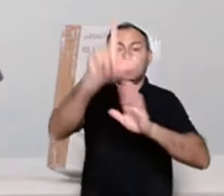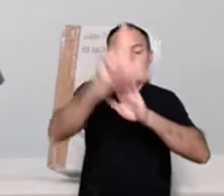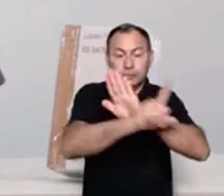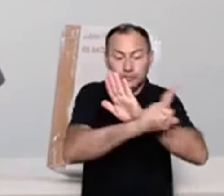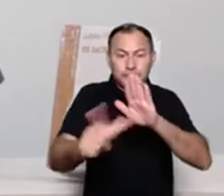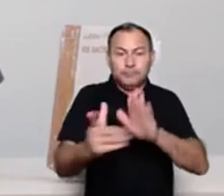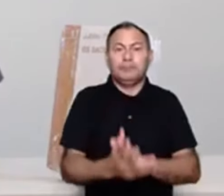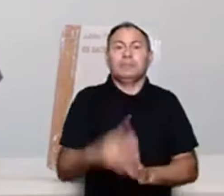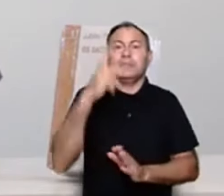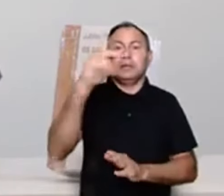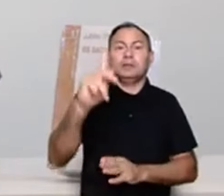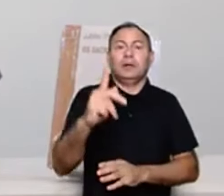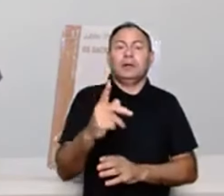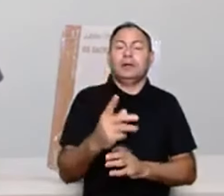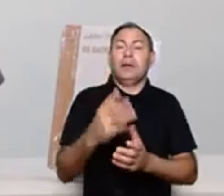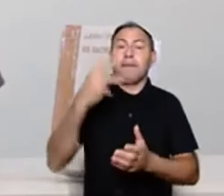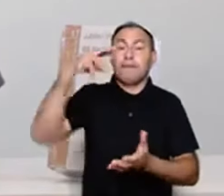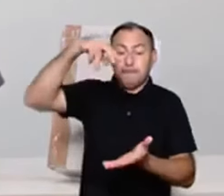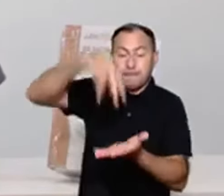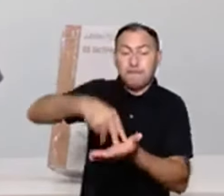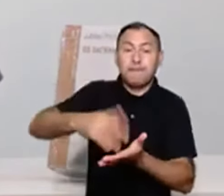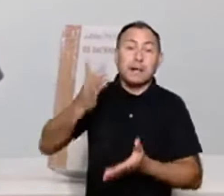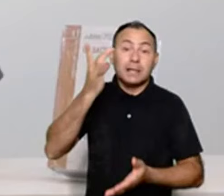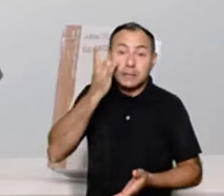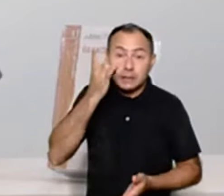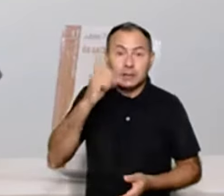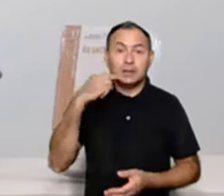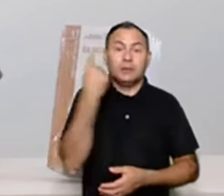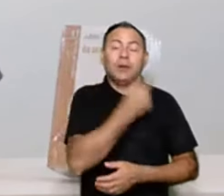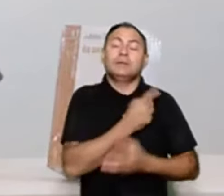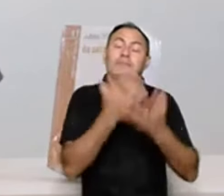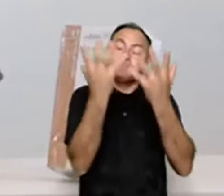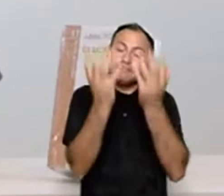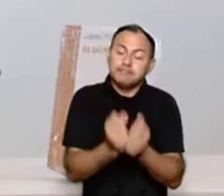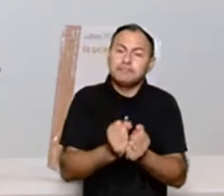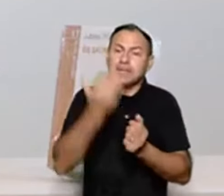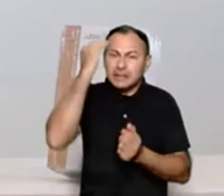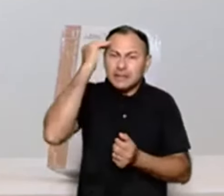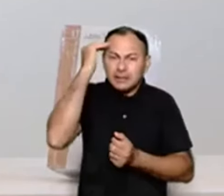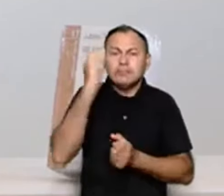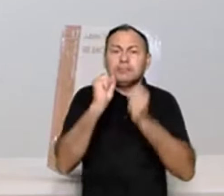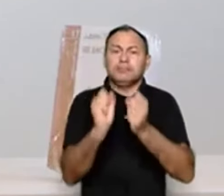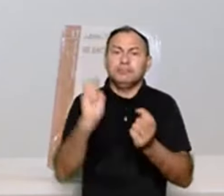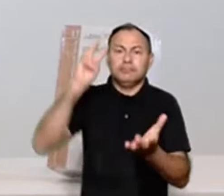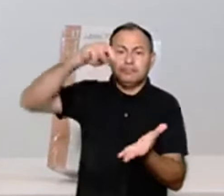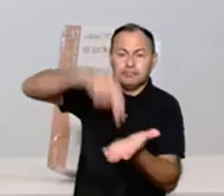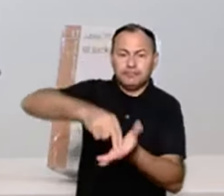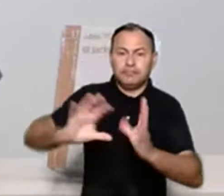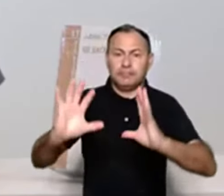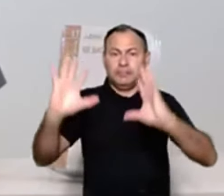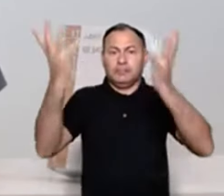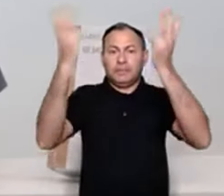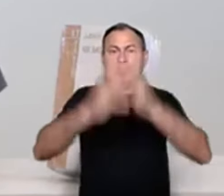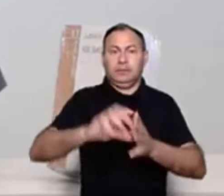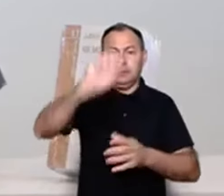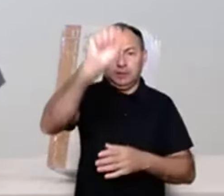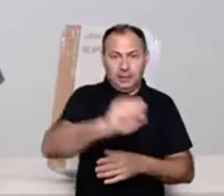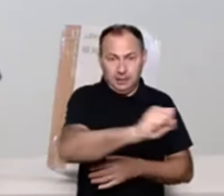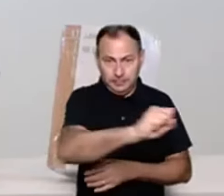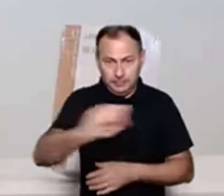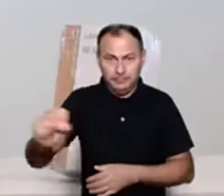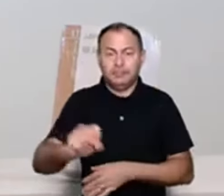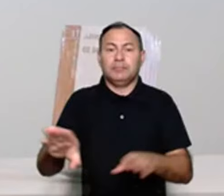liturgia, é a sua presença que nós colhemos e podemos participar na celebração dos